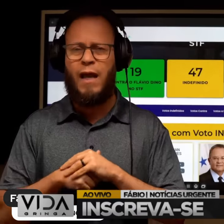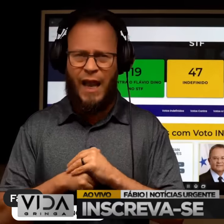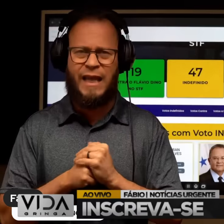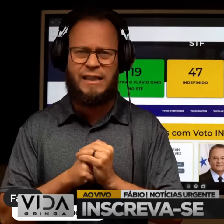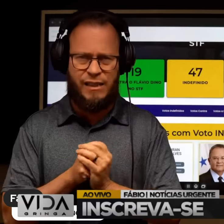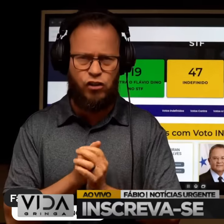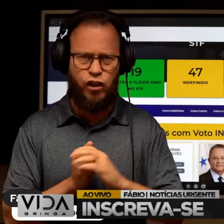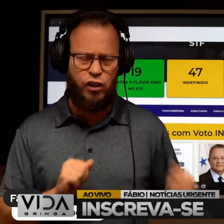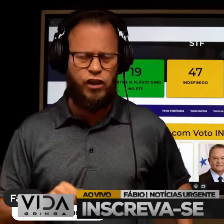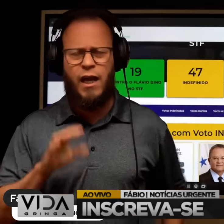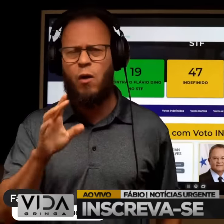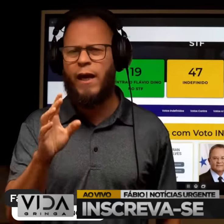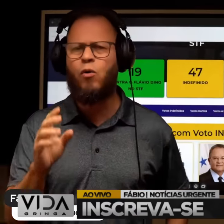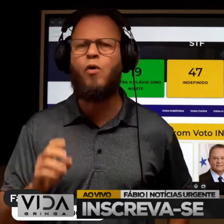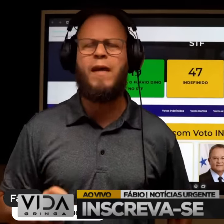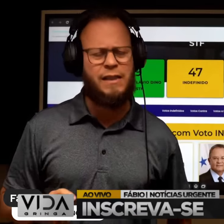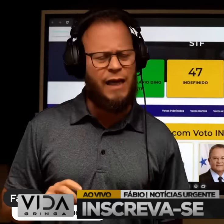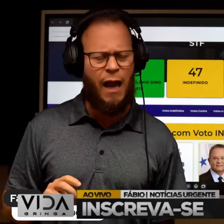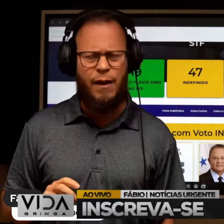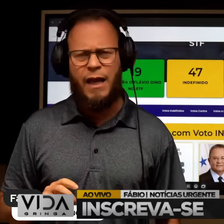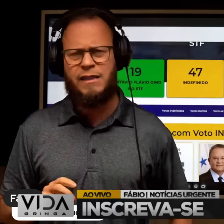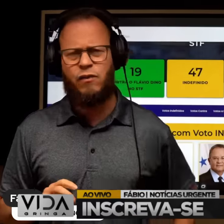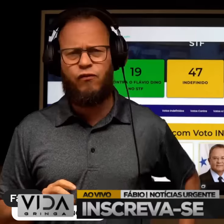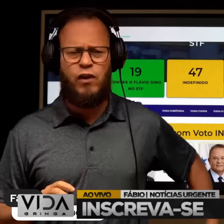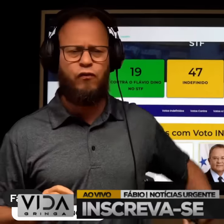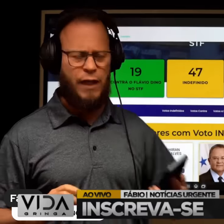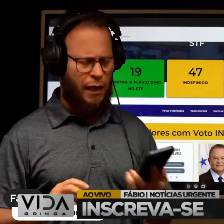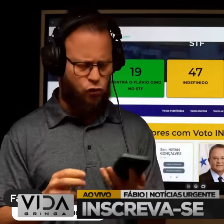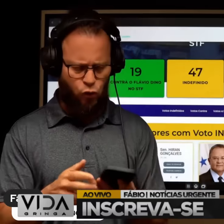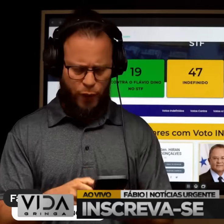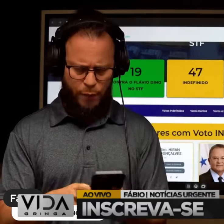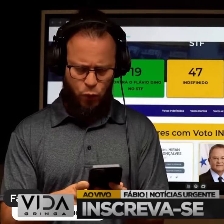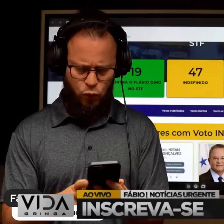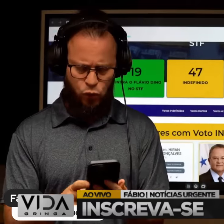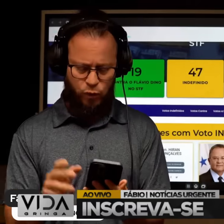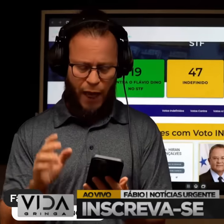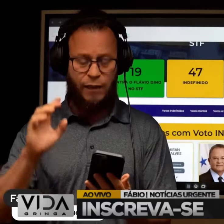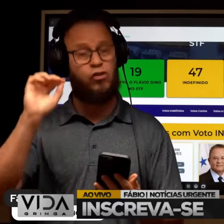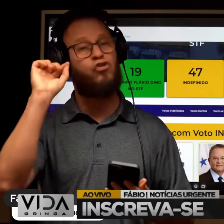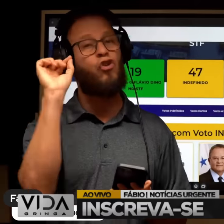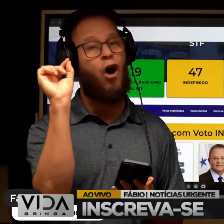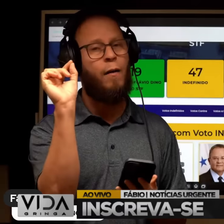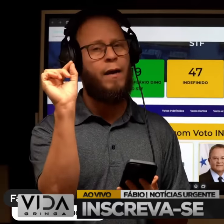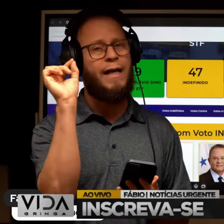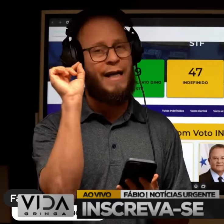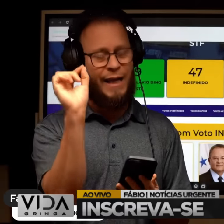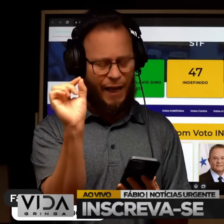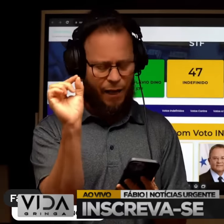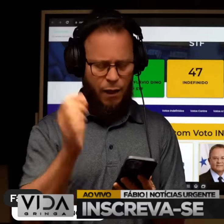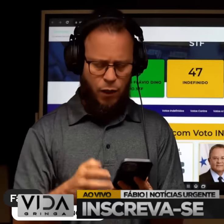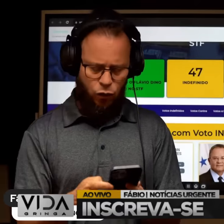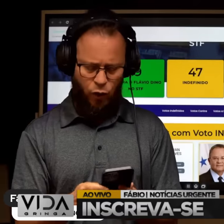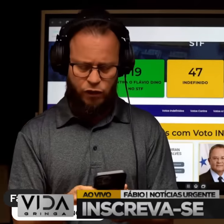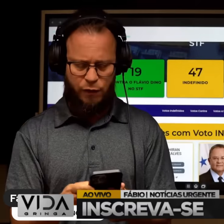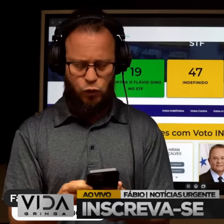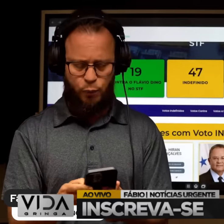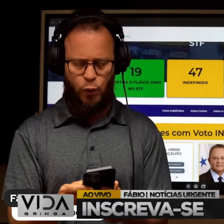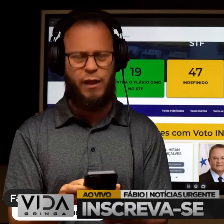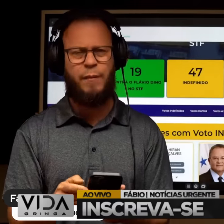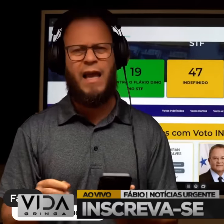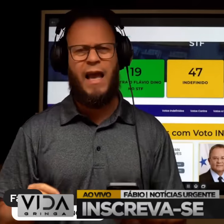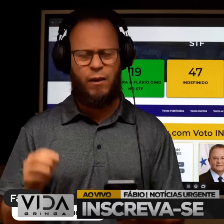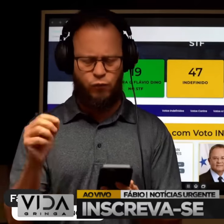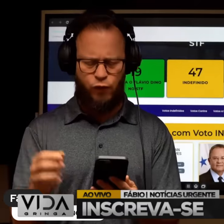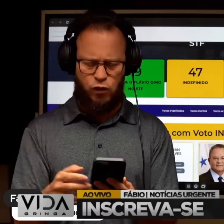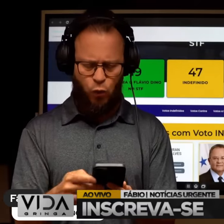aconteceu esses dias. Eu quero começar, esse vídeo viralizou em muitos lugares, só que nós tivemos um